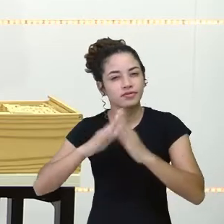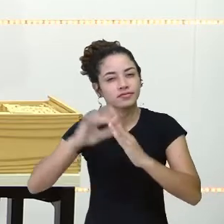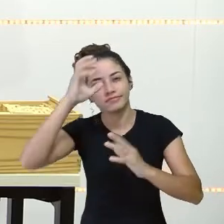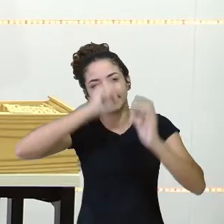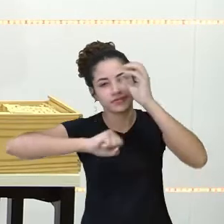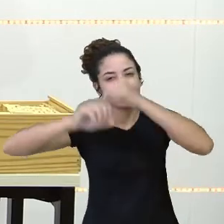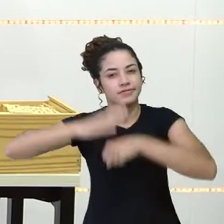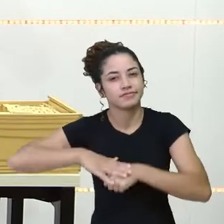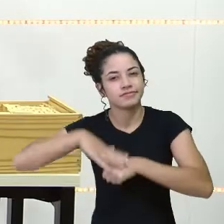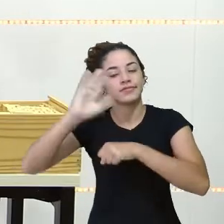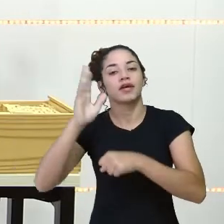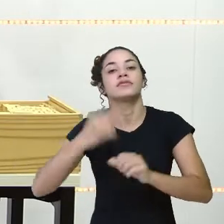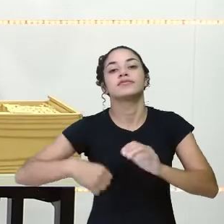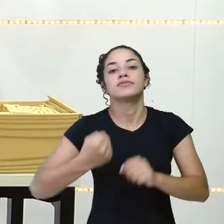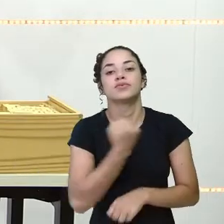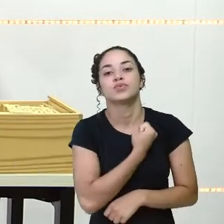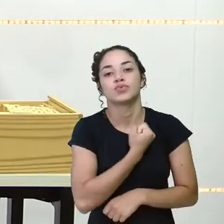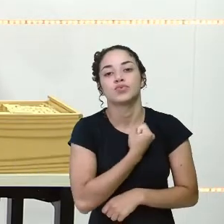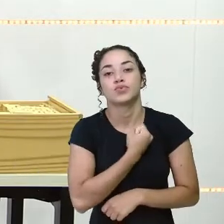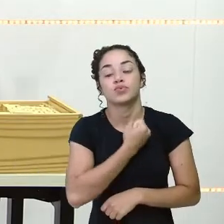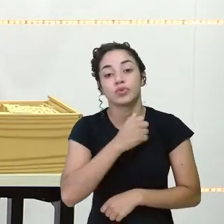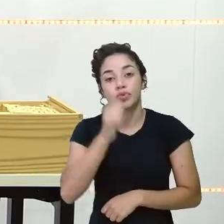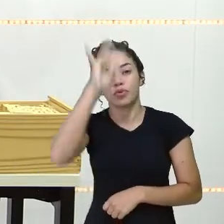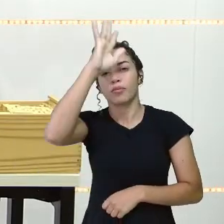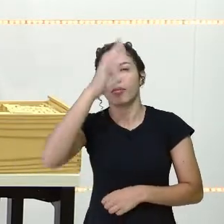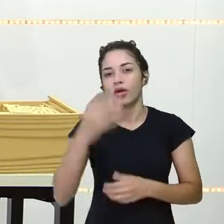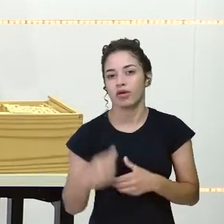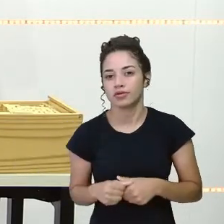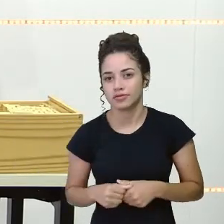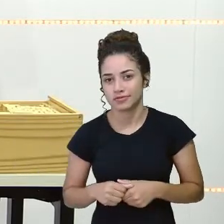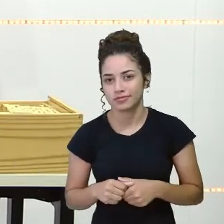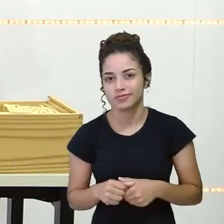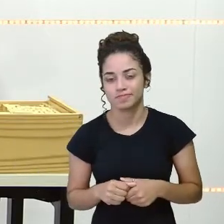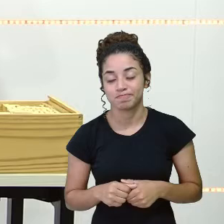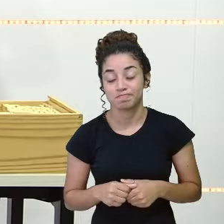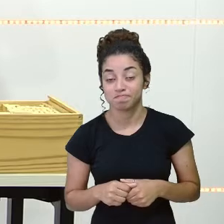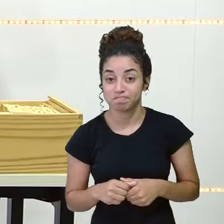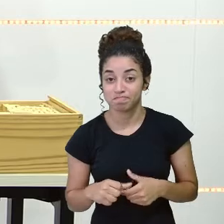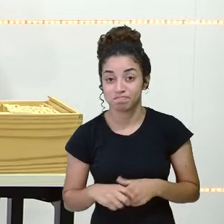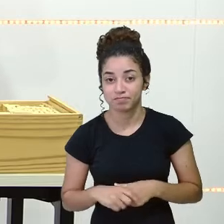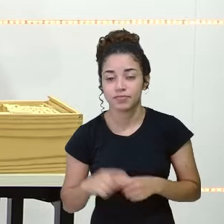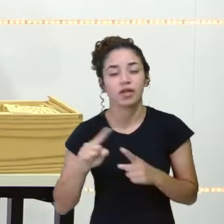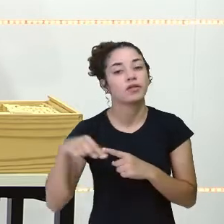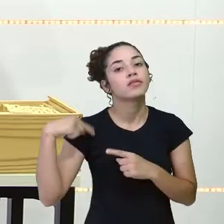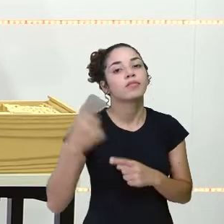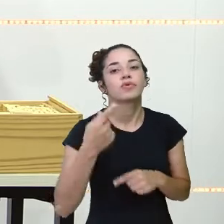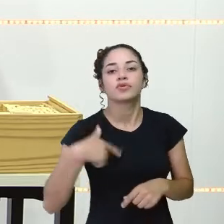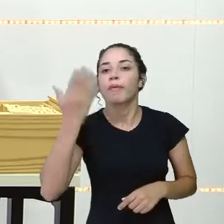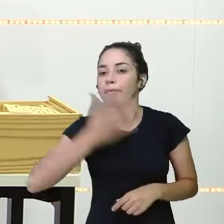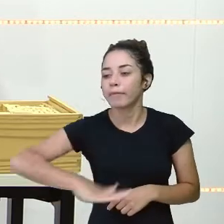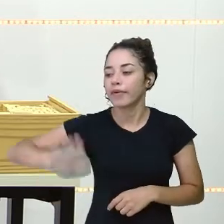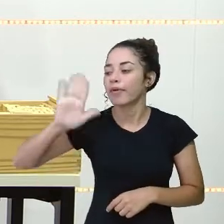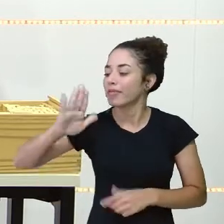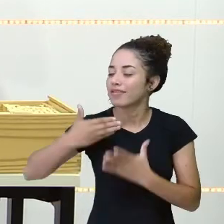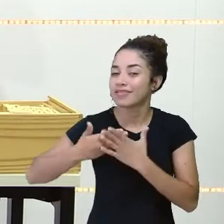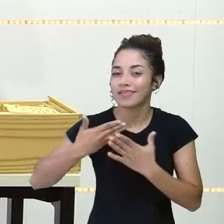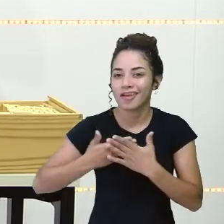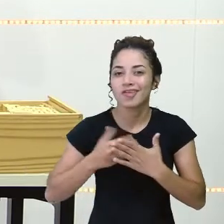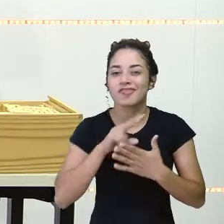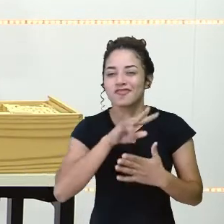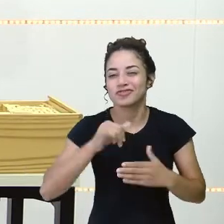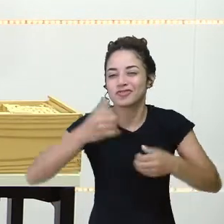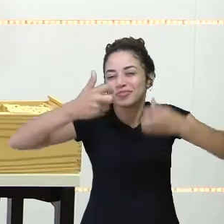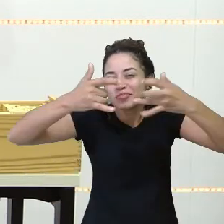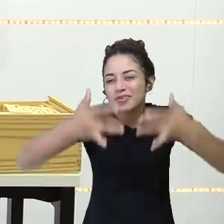números romanos na época de Remo e Rômulo, tá certo? E depois eu prometo a vocês uma aulinha para